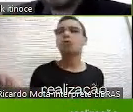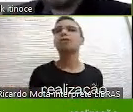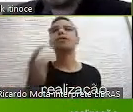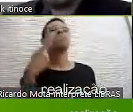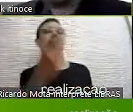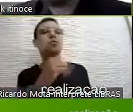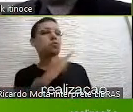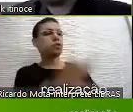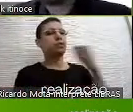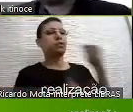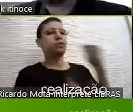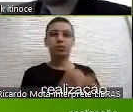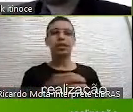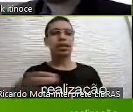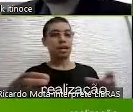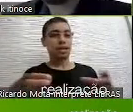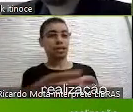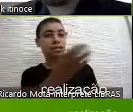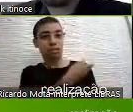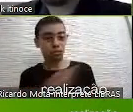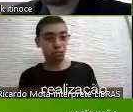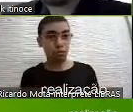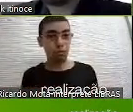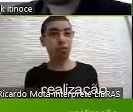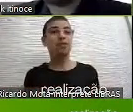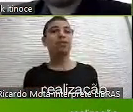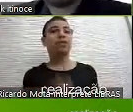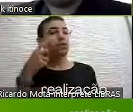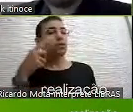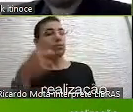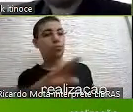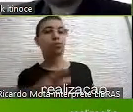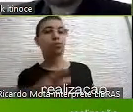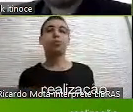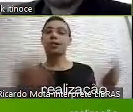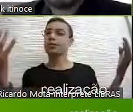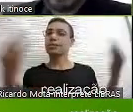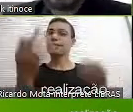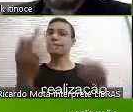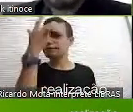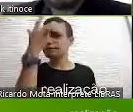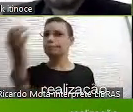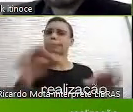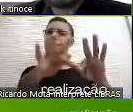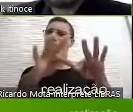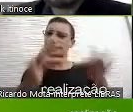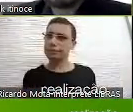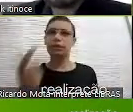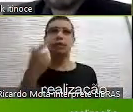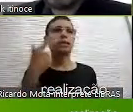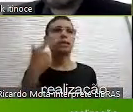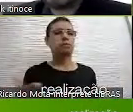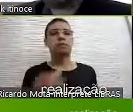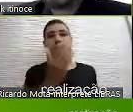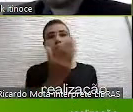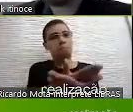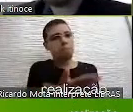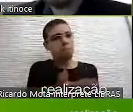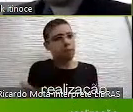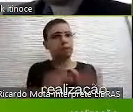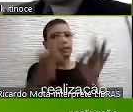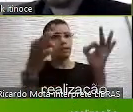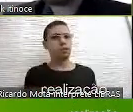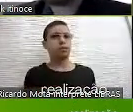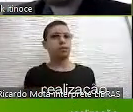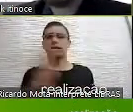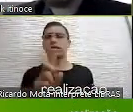está lá até hoje, procura deixar o mais simplificado possível, sem perder o teor técnico do assunto. Então,